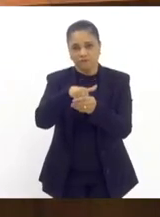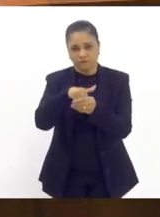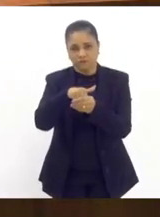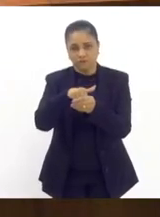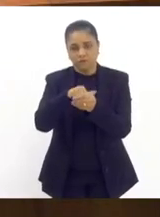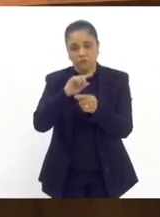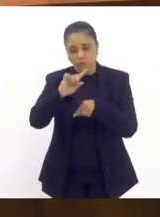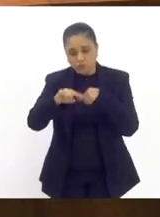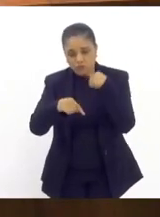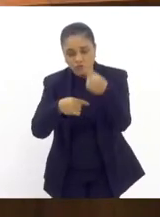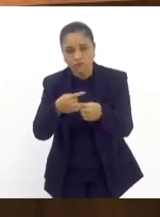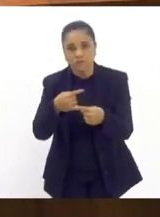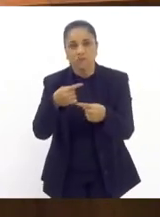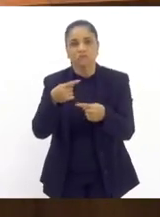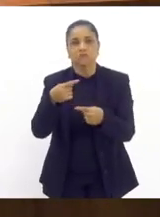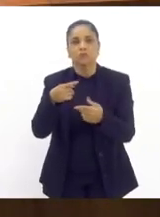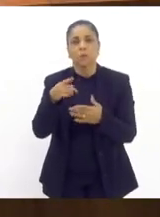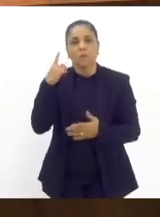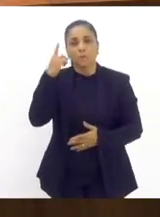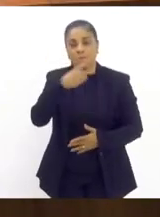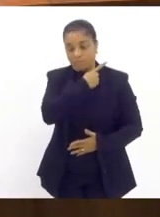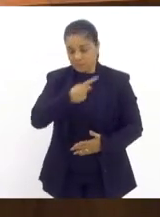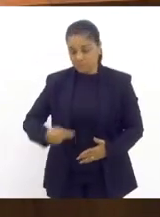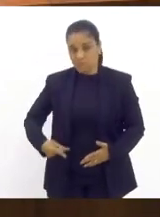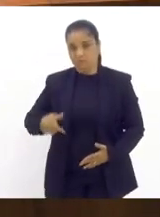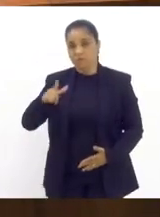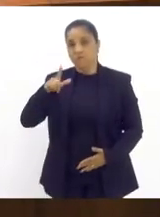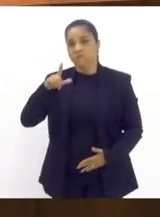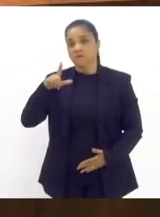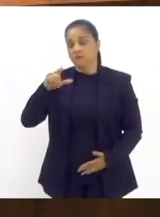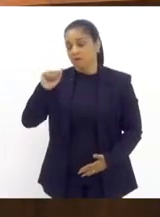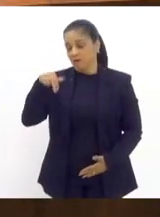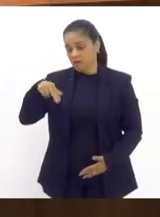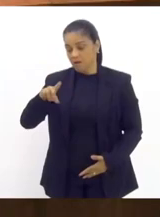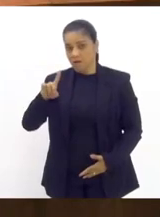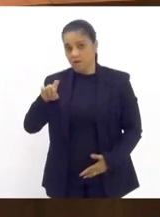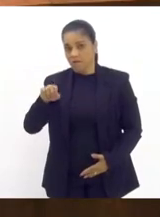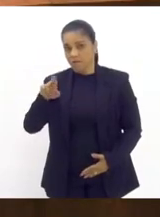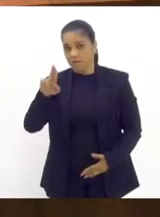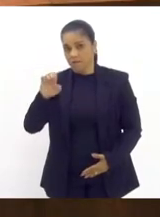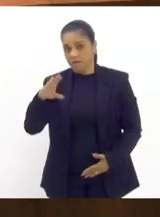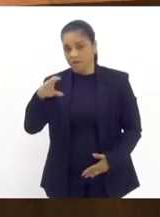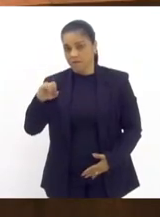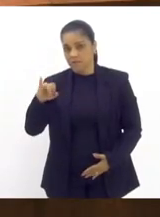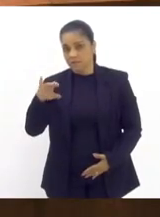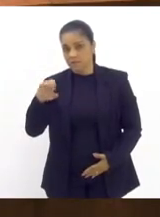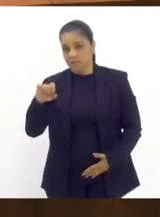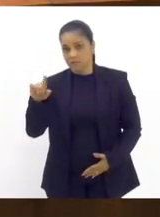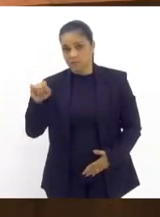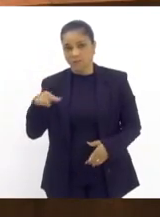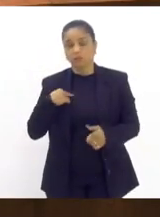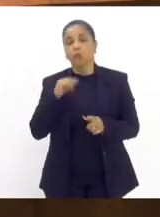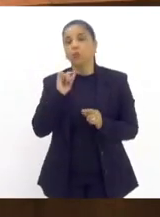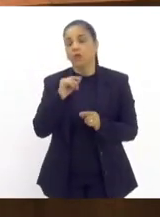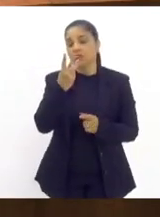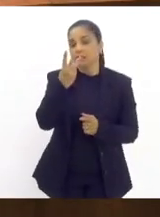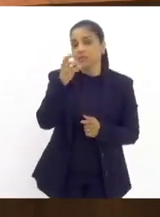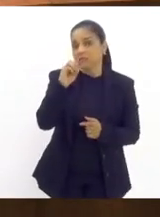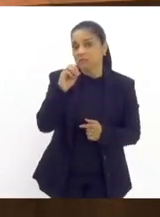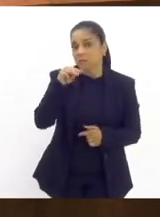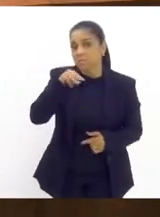iniciativa do presidente Siciliano nós aprovamos que fossem aportados 30 milhões de reais